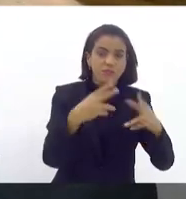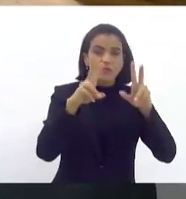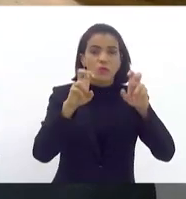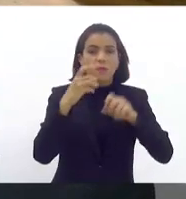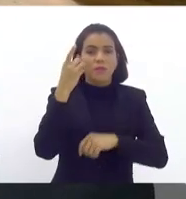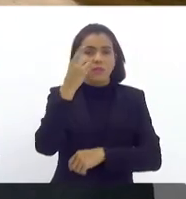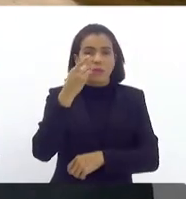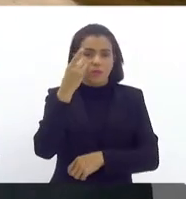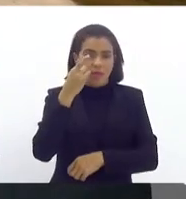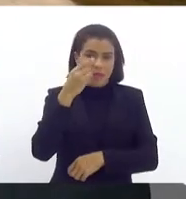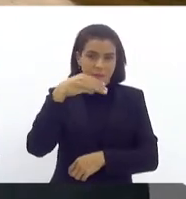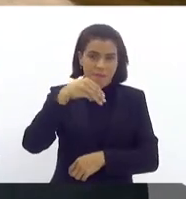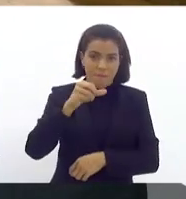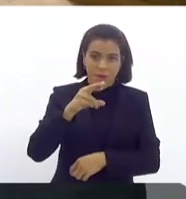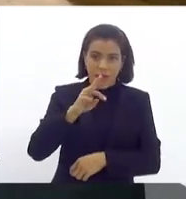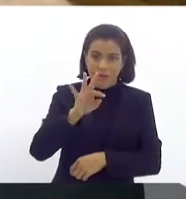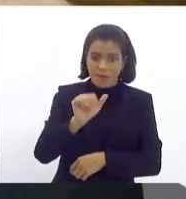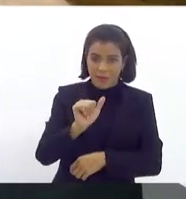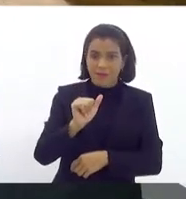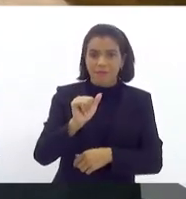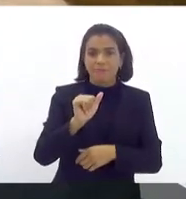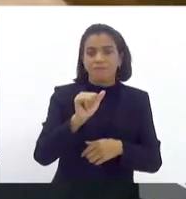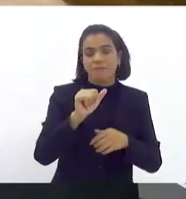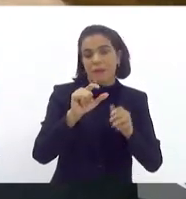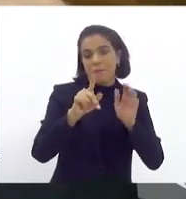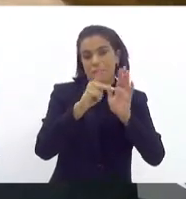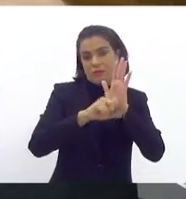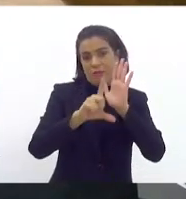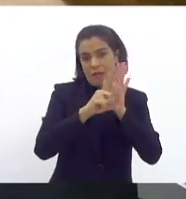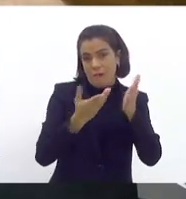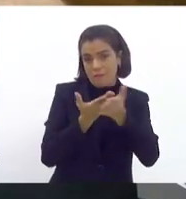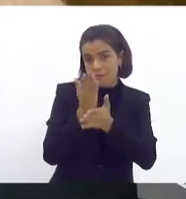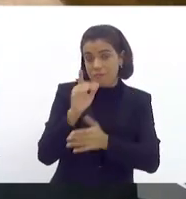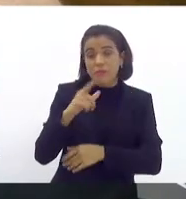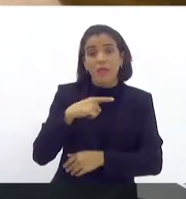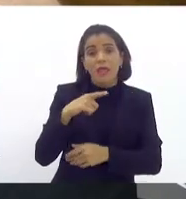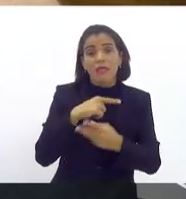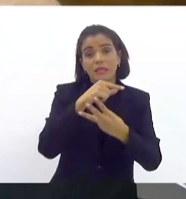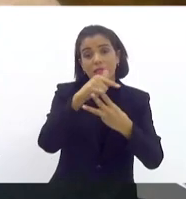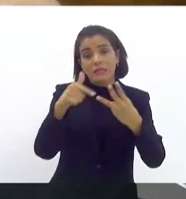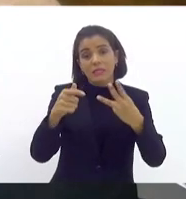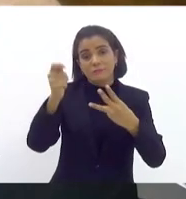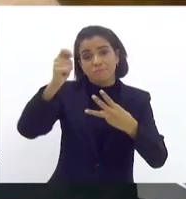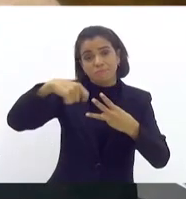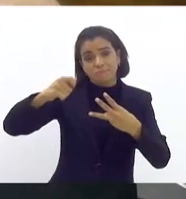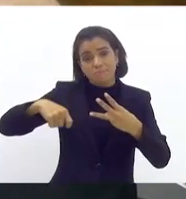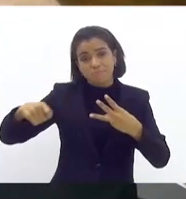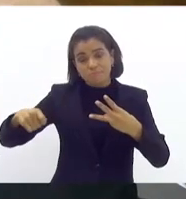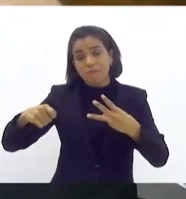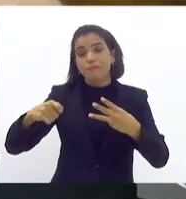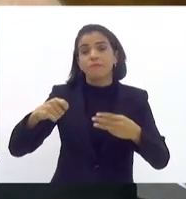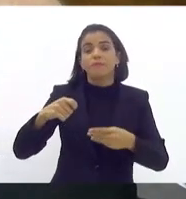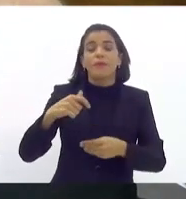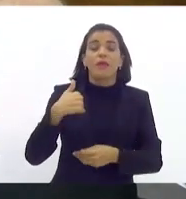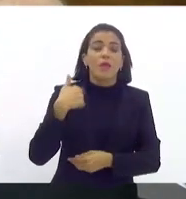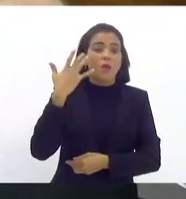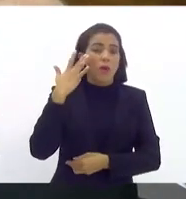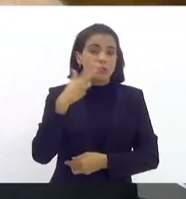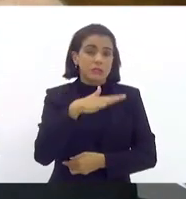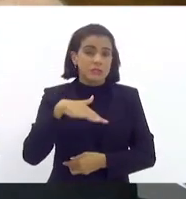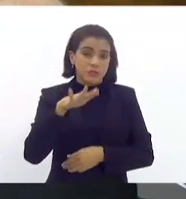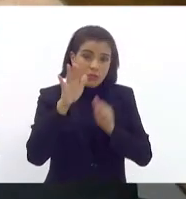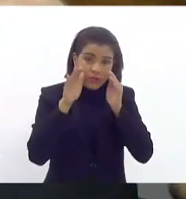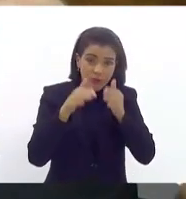é até mais interessante, porque abre três possibilidades diferentes. E eu acho que realmente, nesse caso,